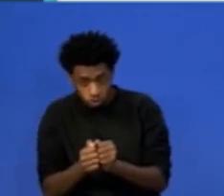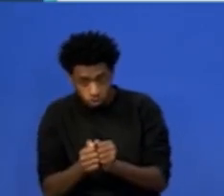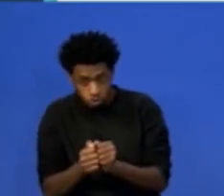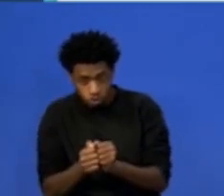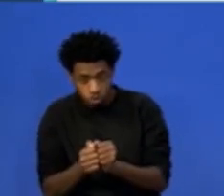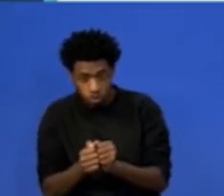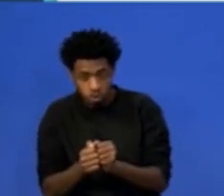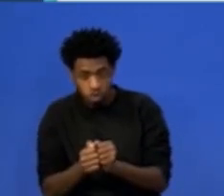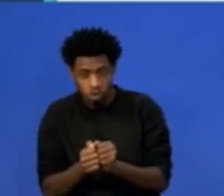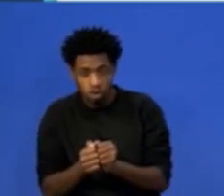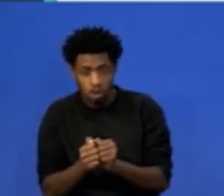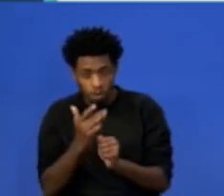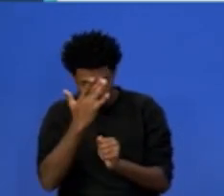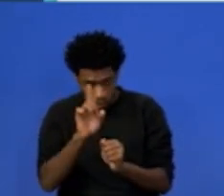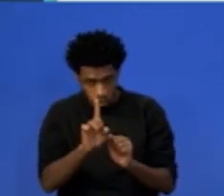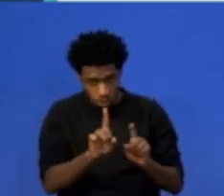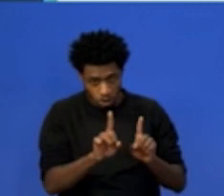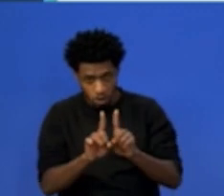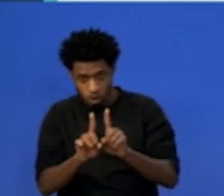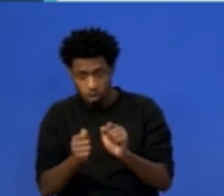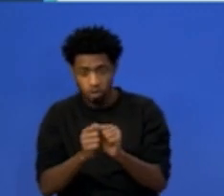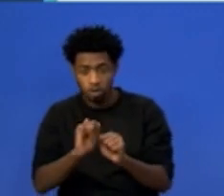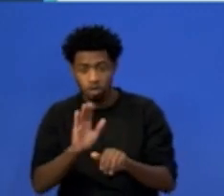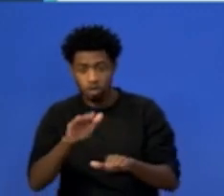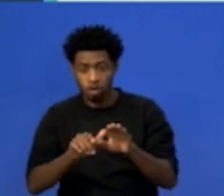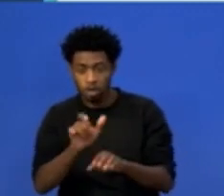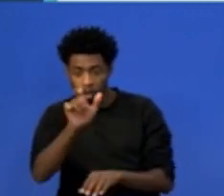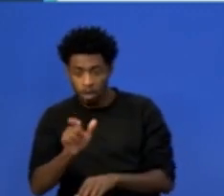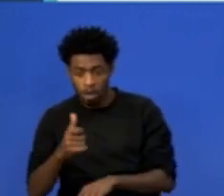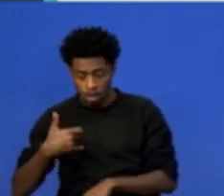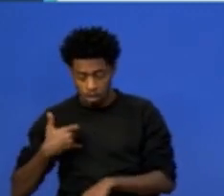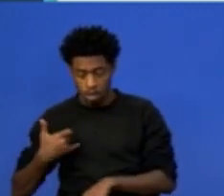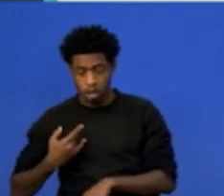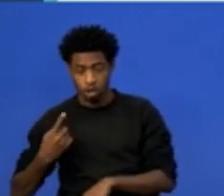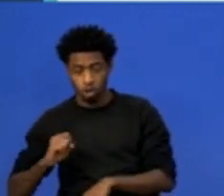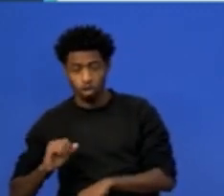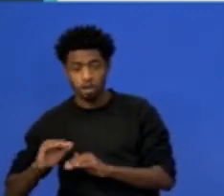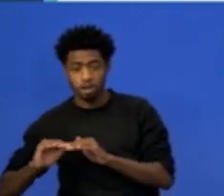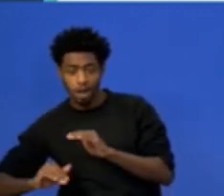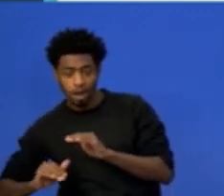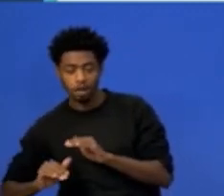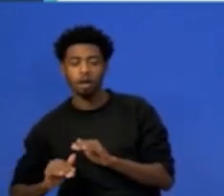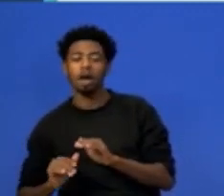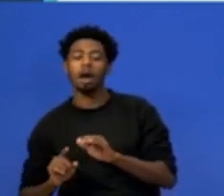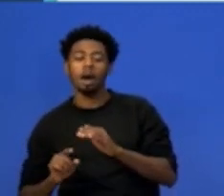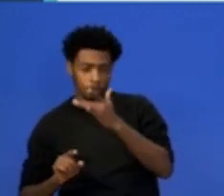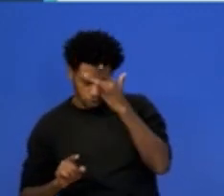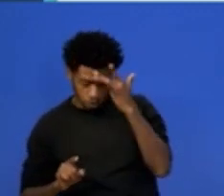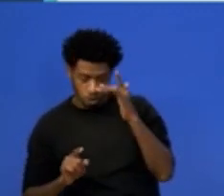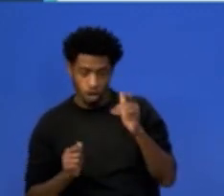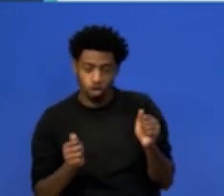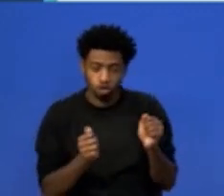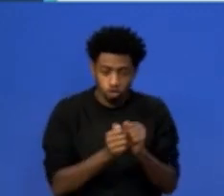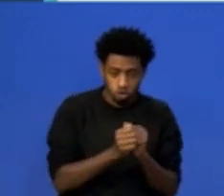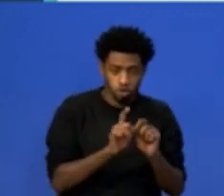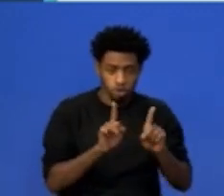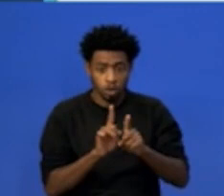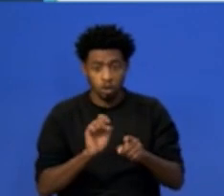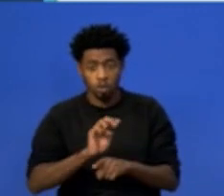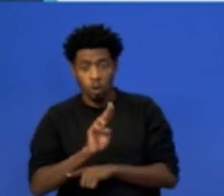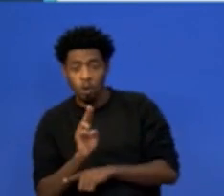devem garantir acompanhamento para pacientes que são menores de 18 e maiores de 60 anos.